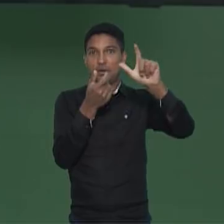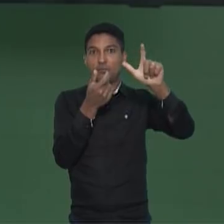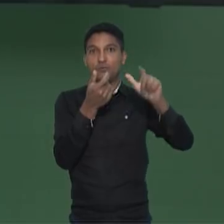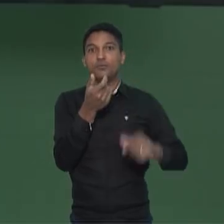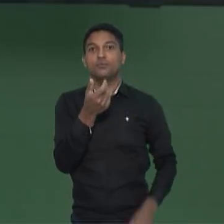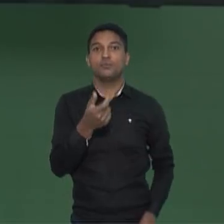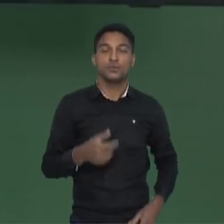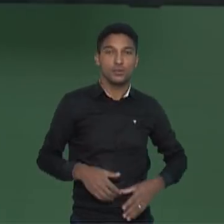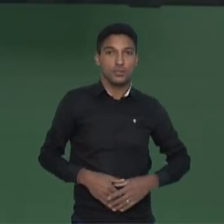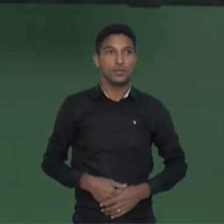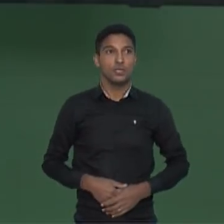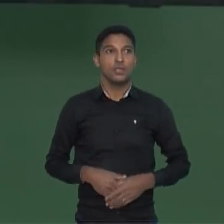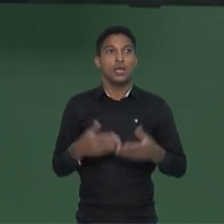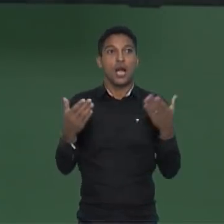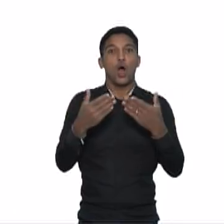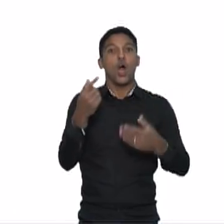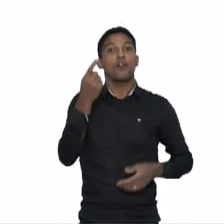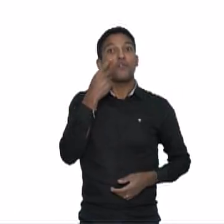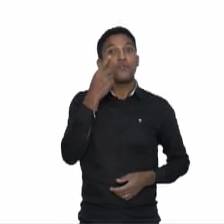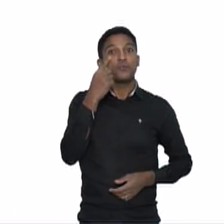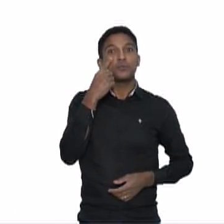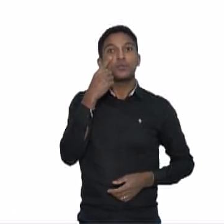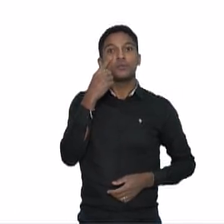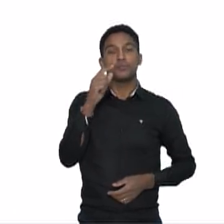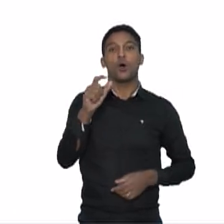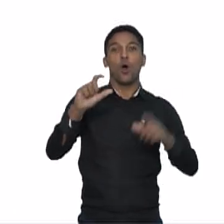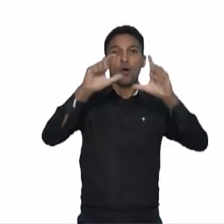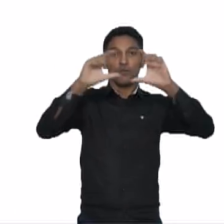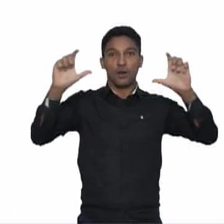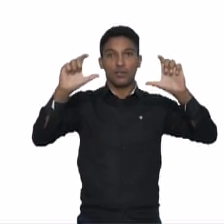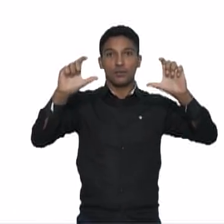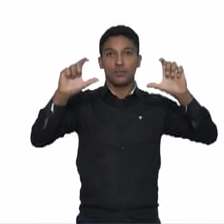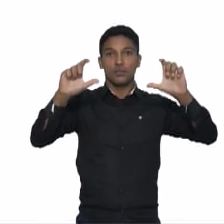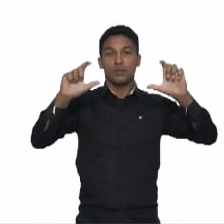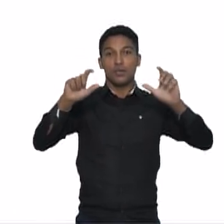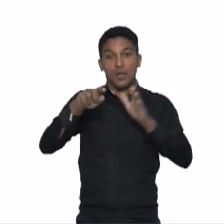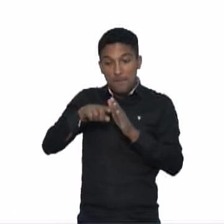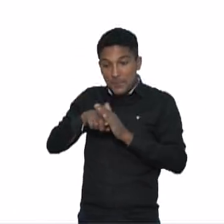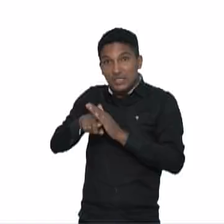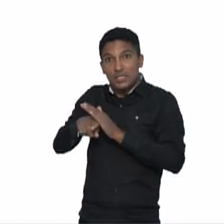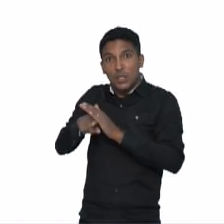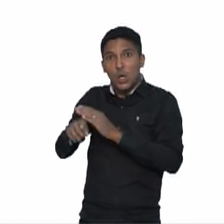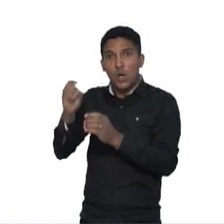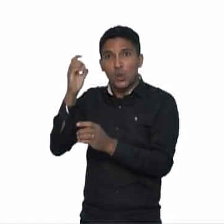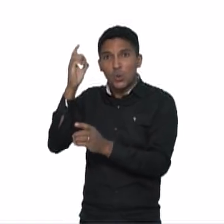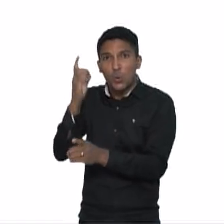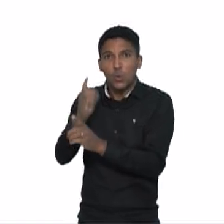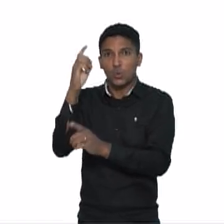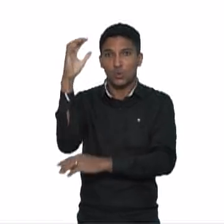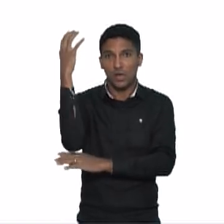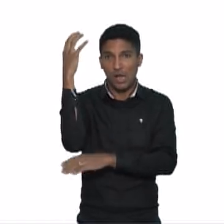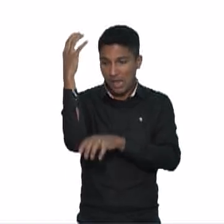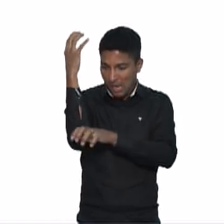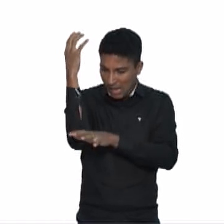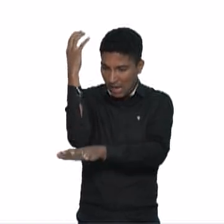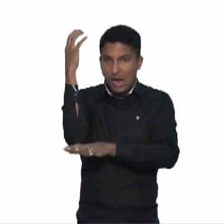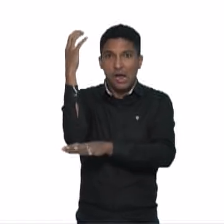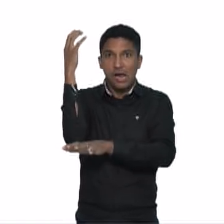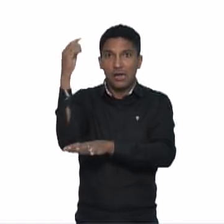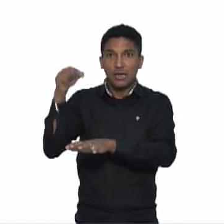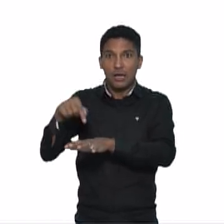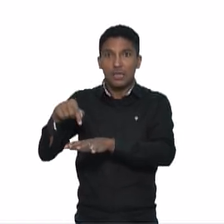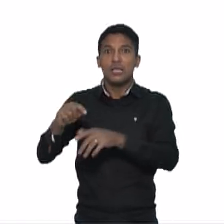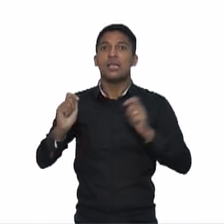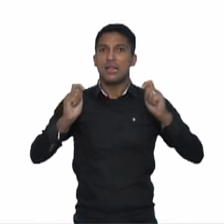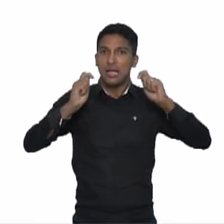regido. Pesquisadores encontram na raiz do possível cura para o Alzheimer. O verbo